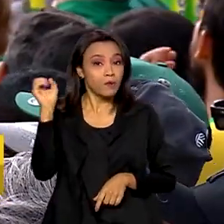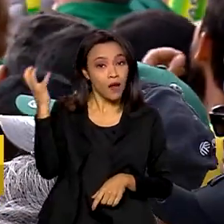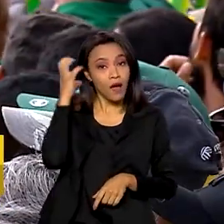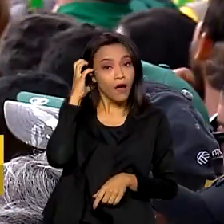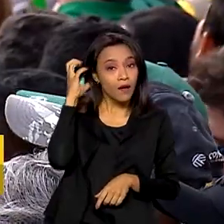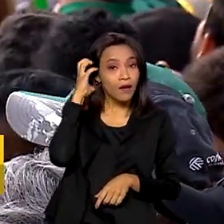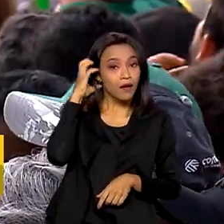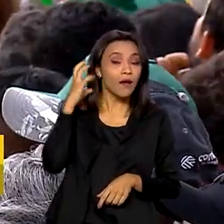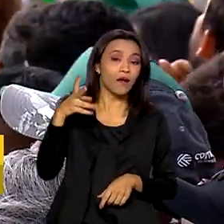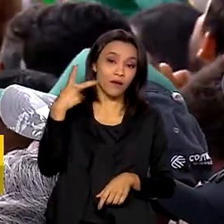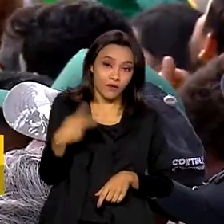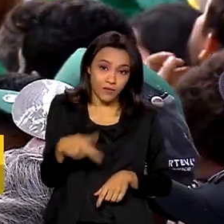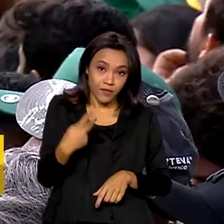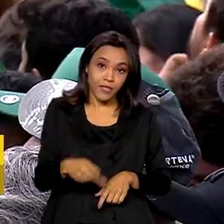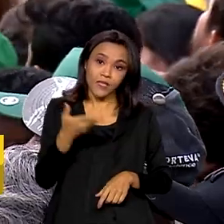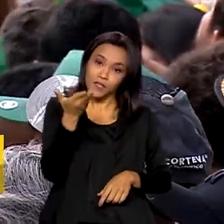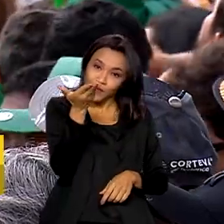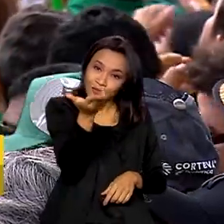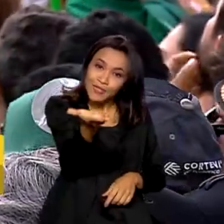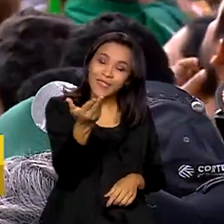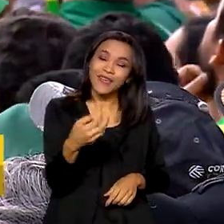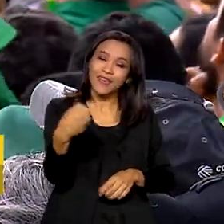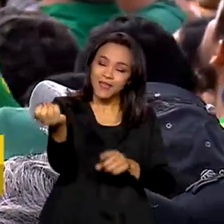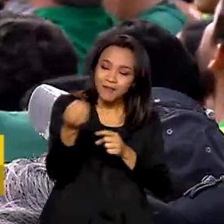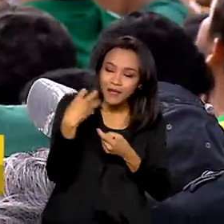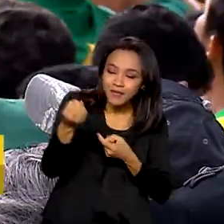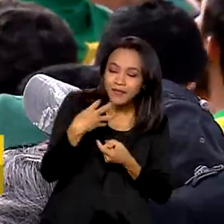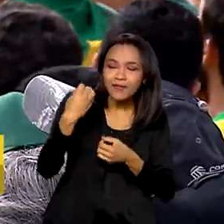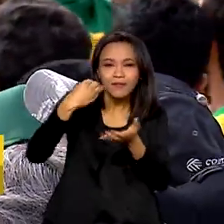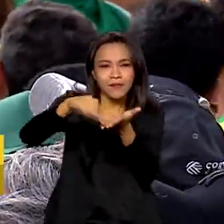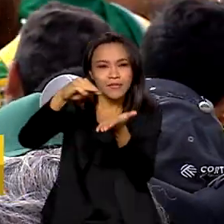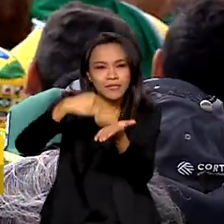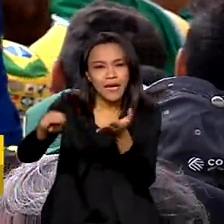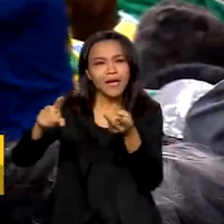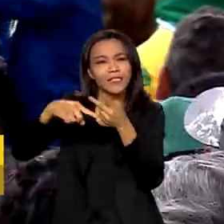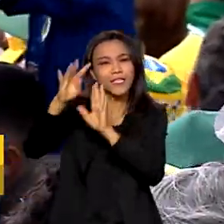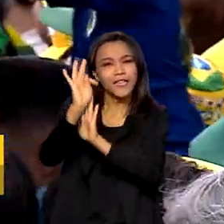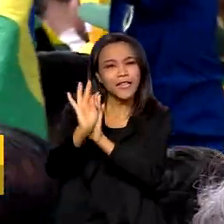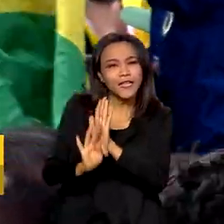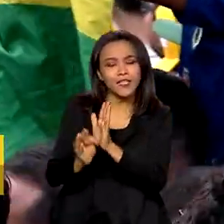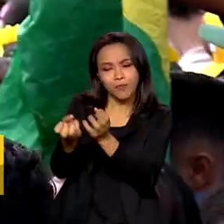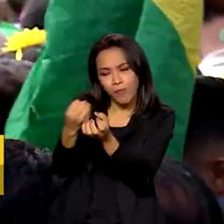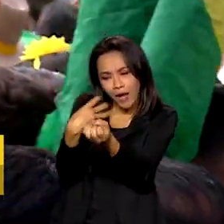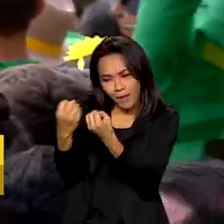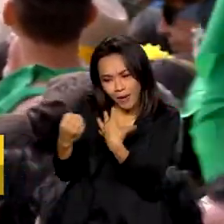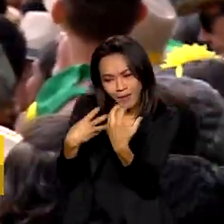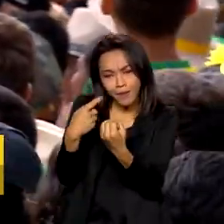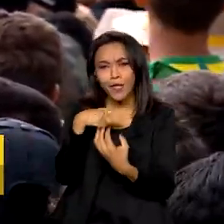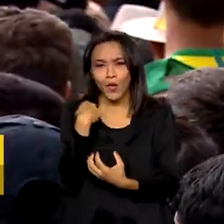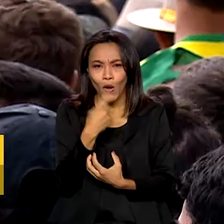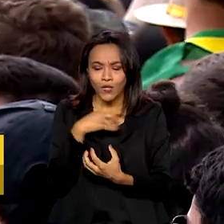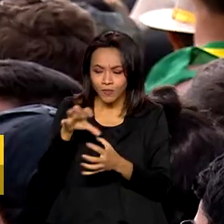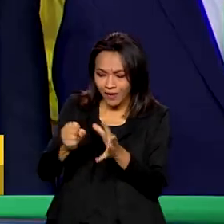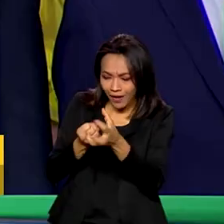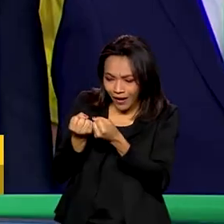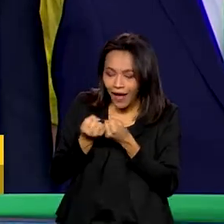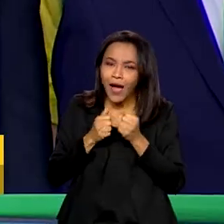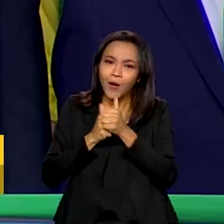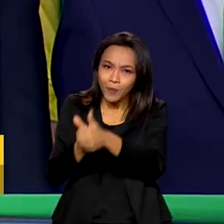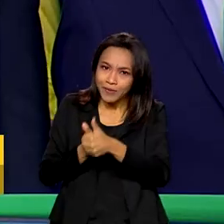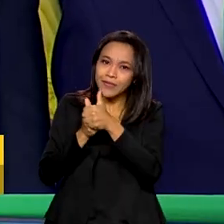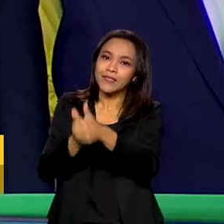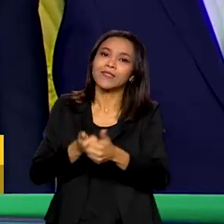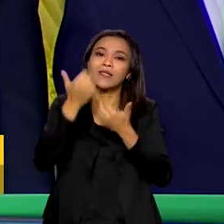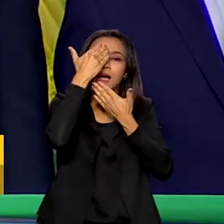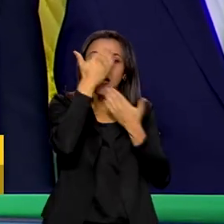acompanham conosco. E você que está mandando mensagens, mandando texto, a gente está acompanhando, a gente agradece a